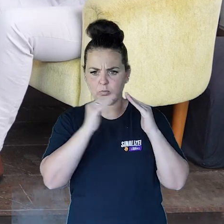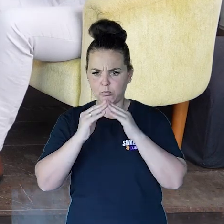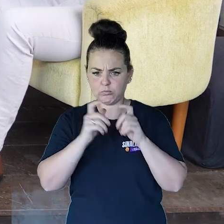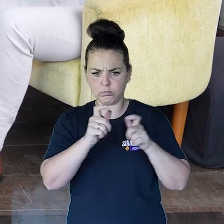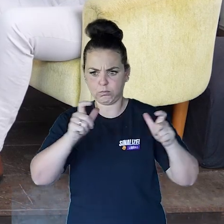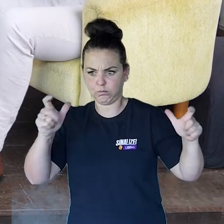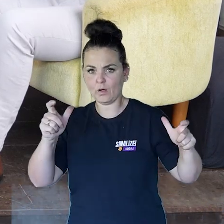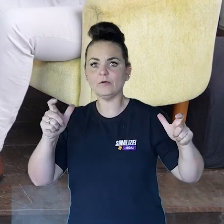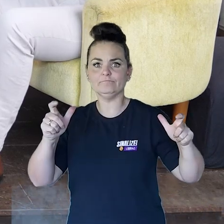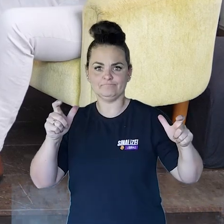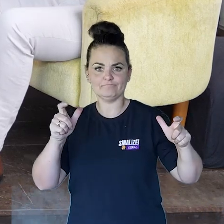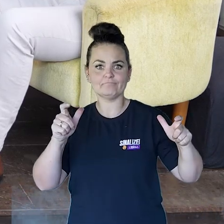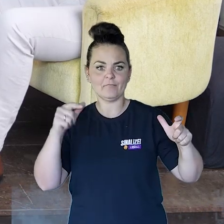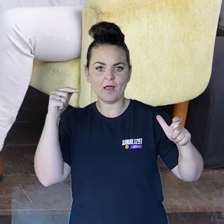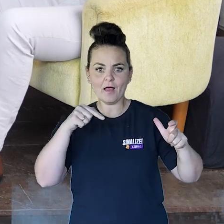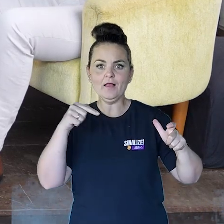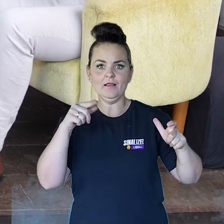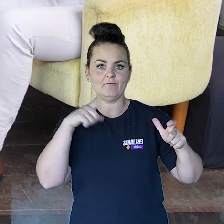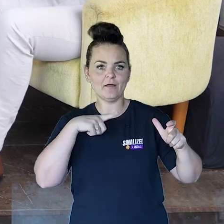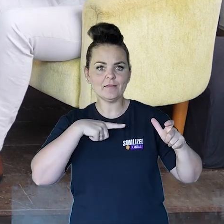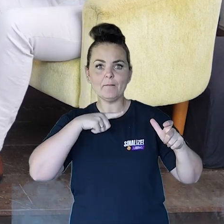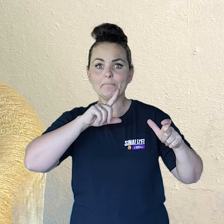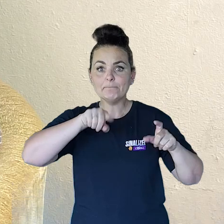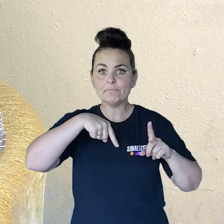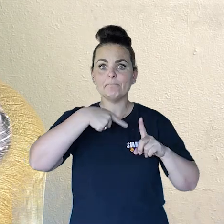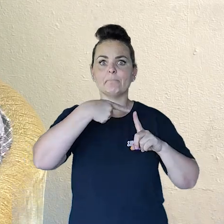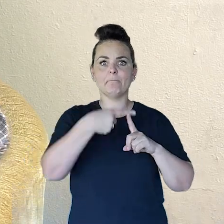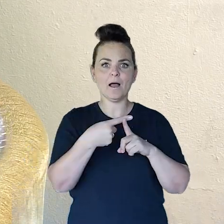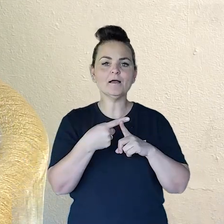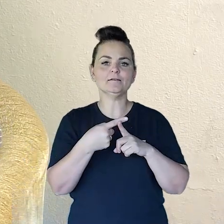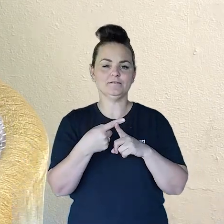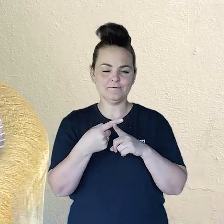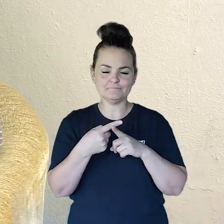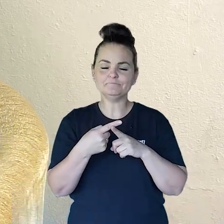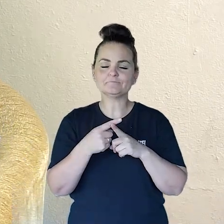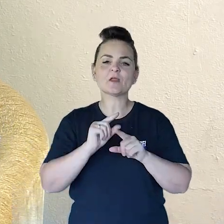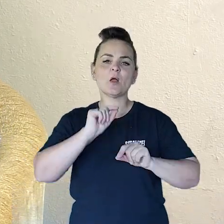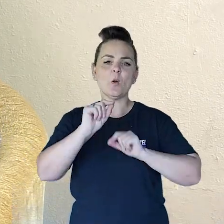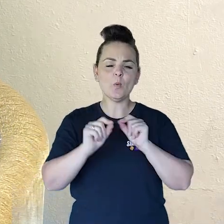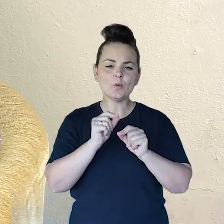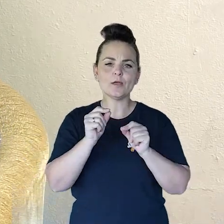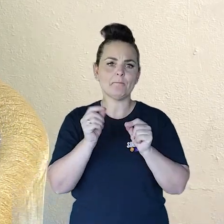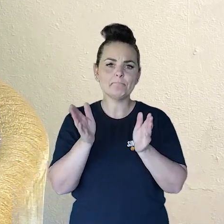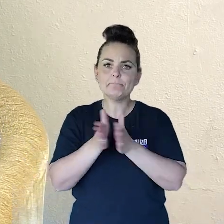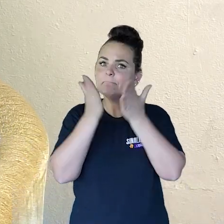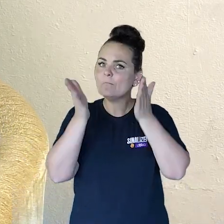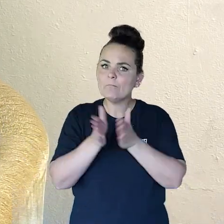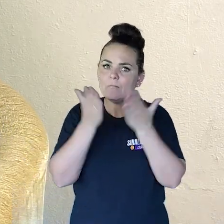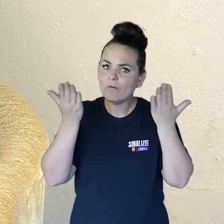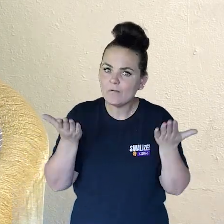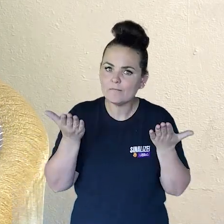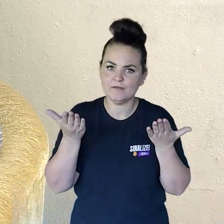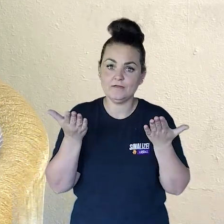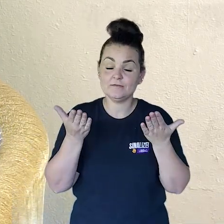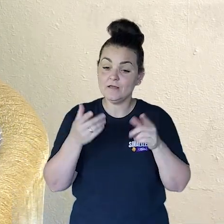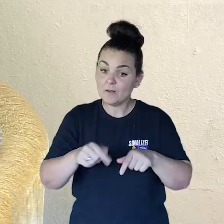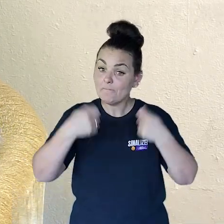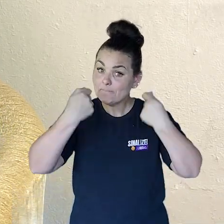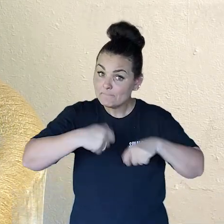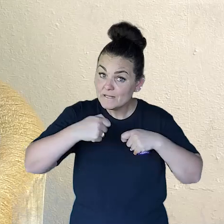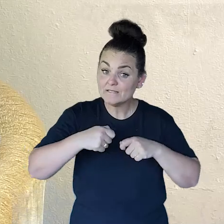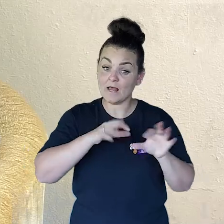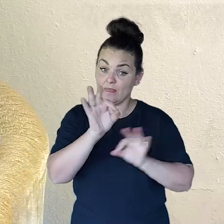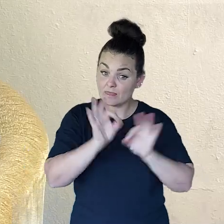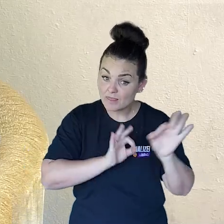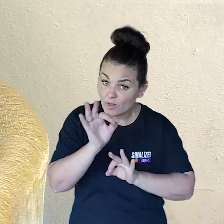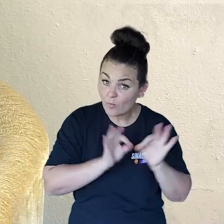automaticamente criando mais bolsões de pobreza, como é o nome técnico com relação a essas questões quando não se tem um controle